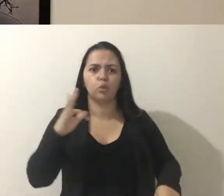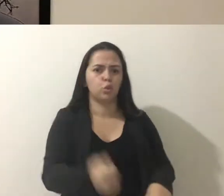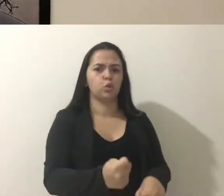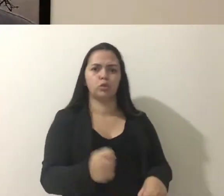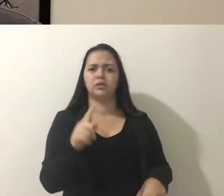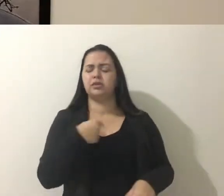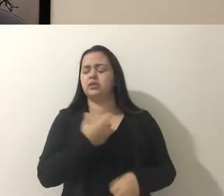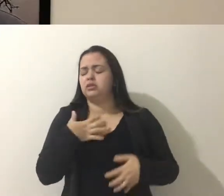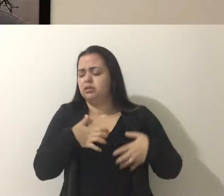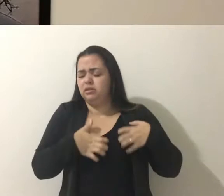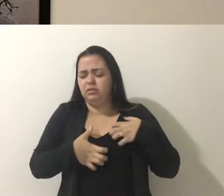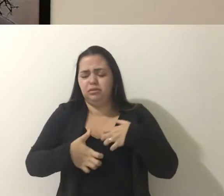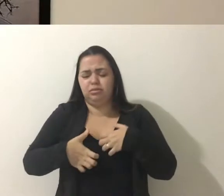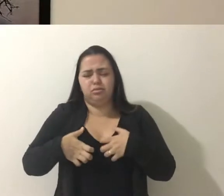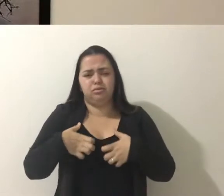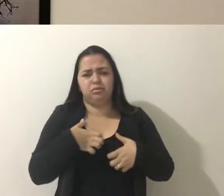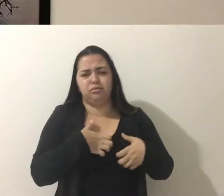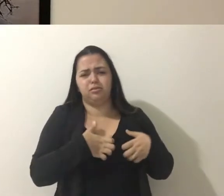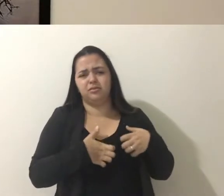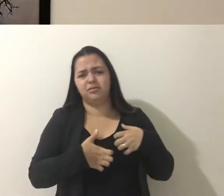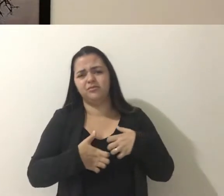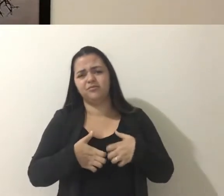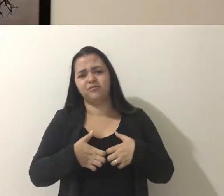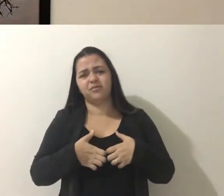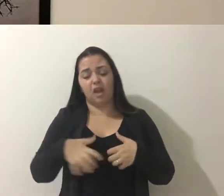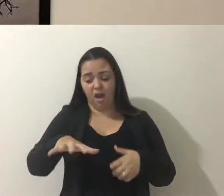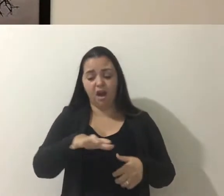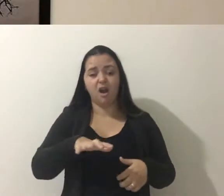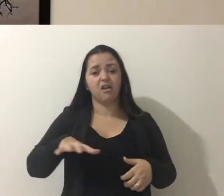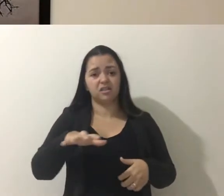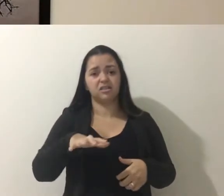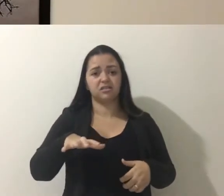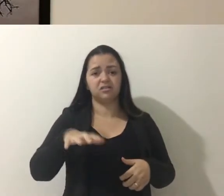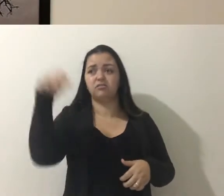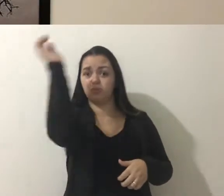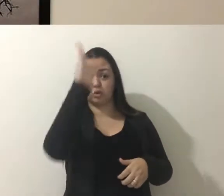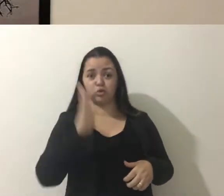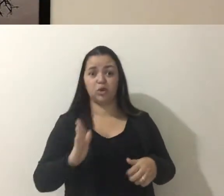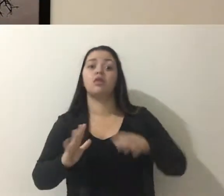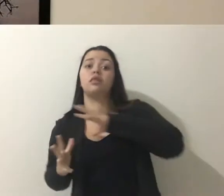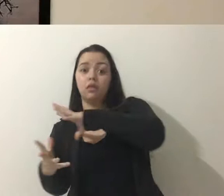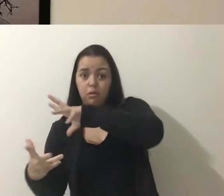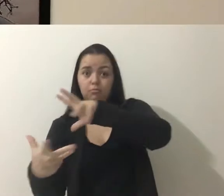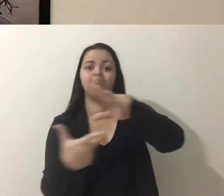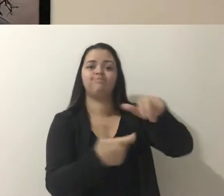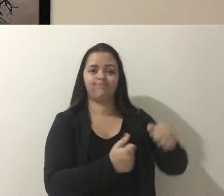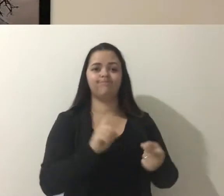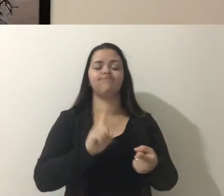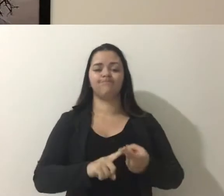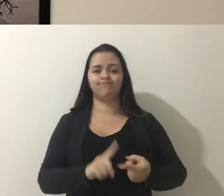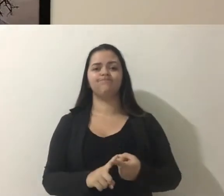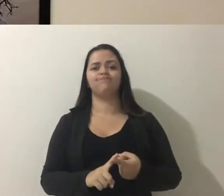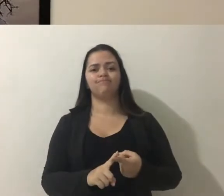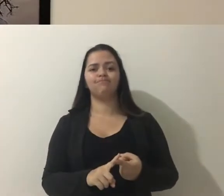isso nos deixa angustiados, e isso em escala local, nacional e mundial. Então é isso que tem